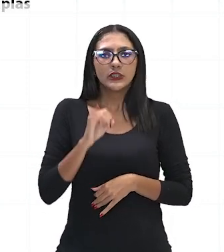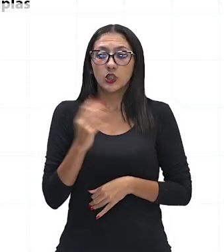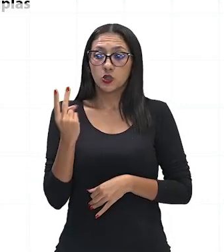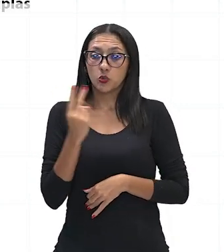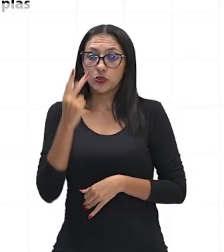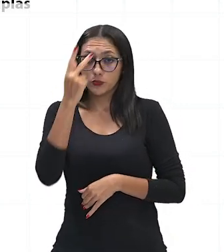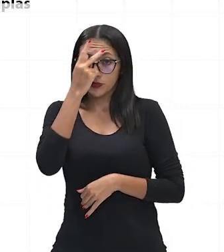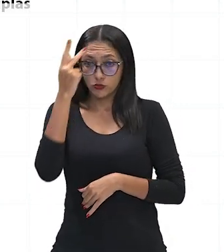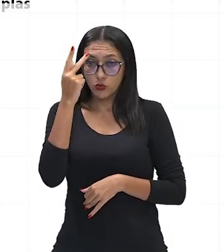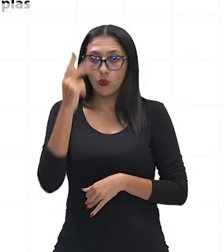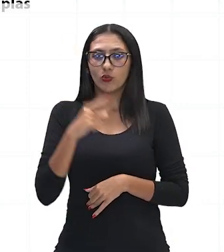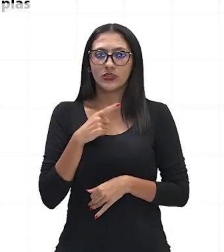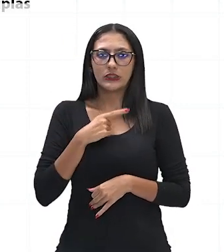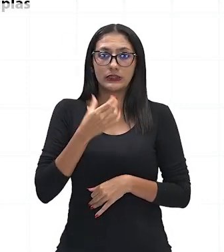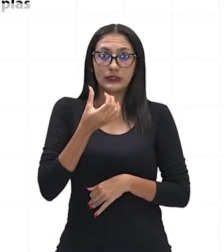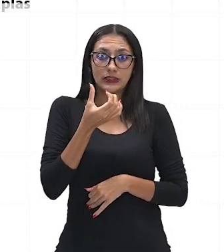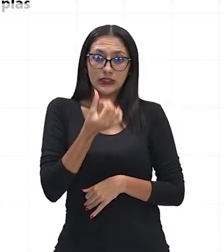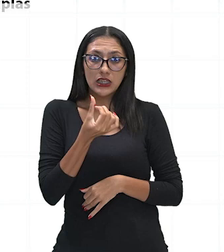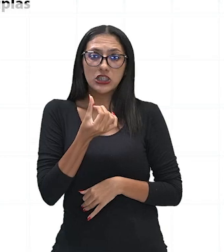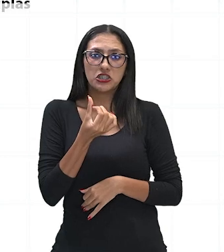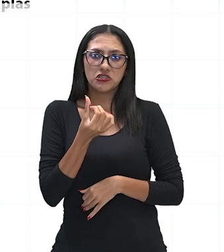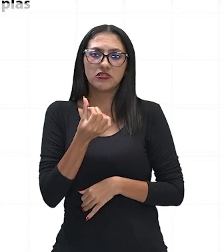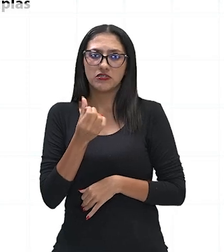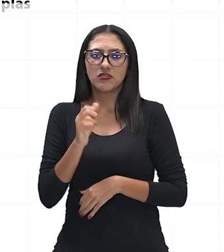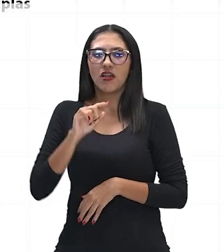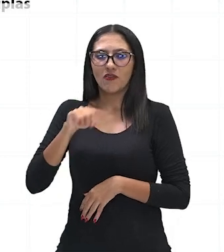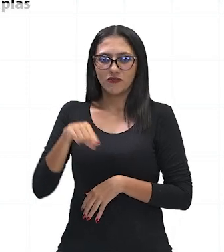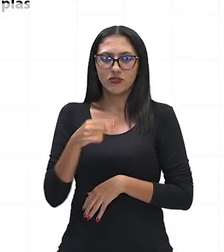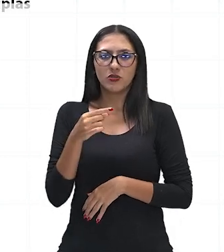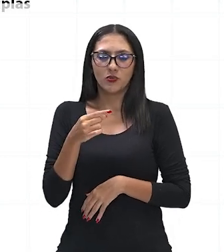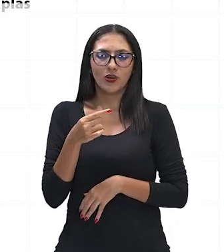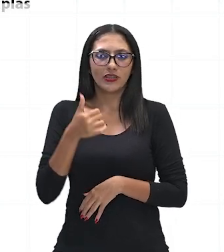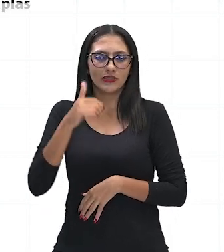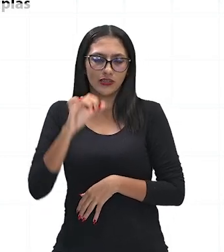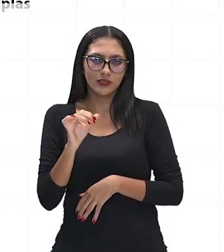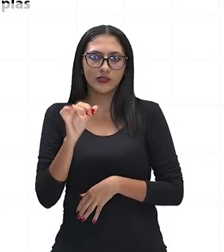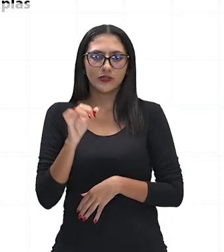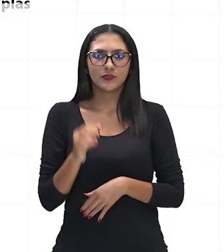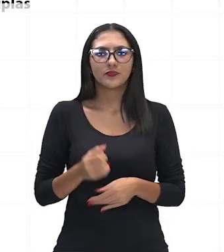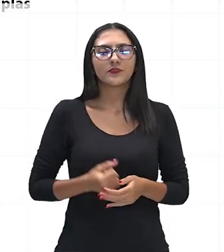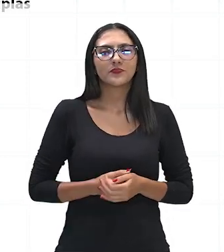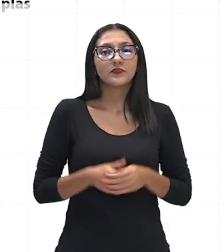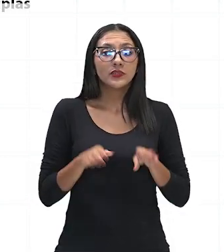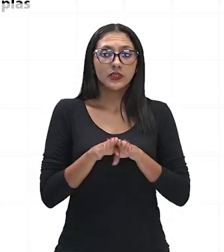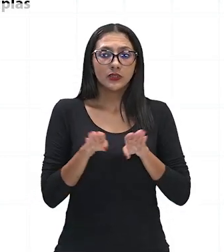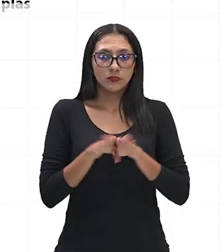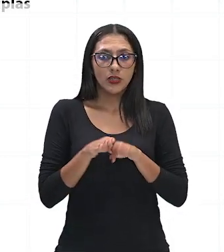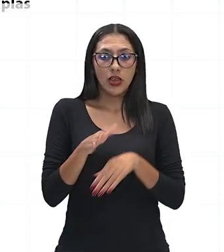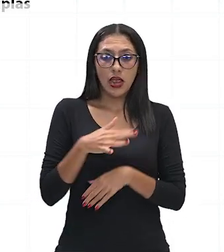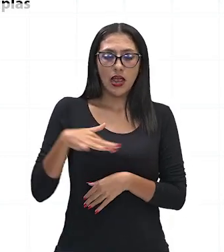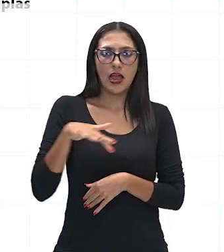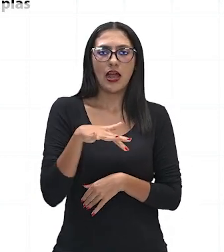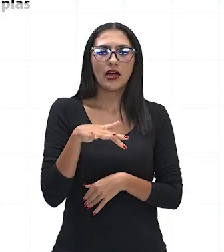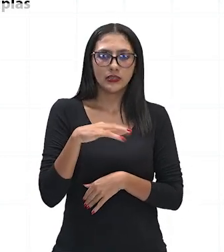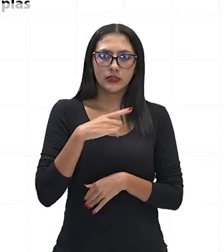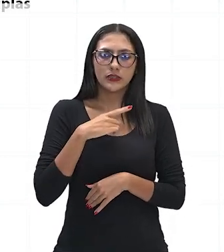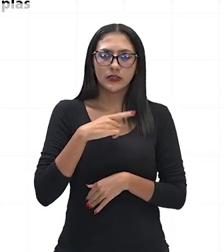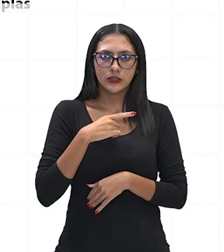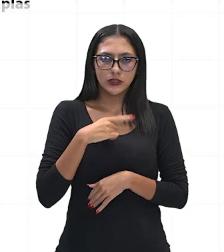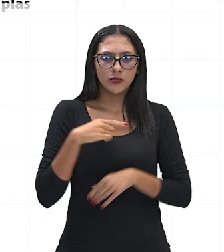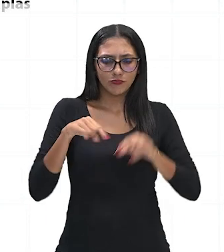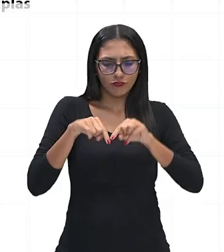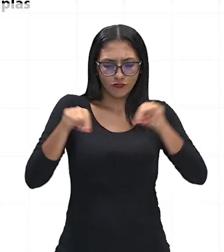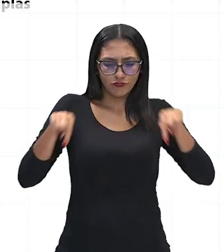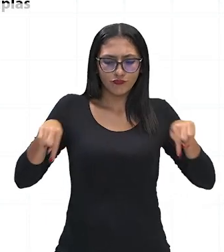6,10 metros de largura. Ok? E também a quadra, né, ela vai ser dividida por uma rede